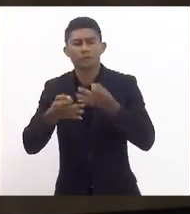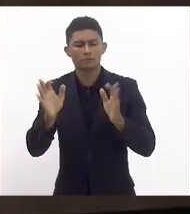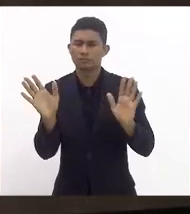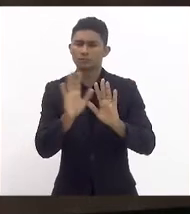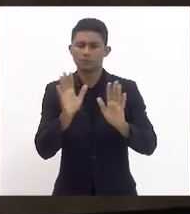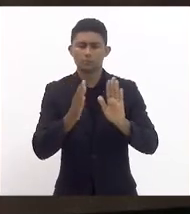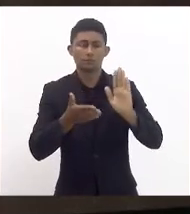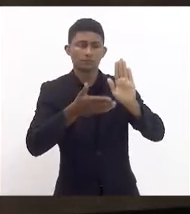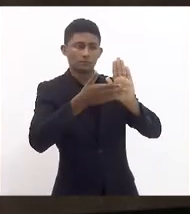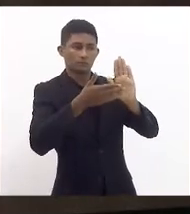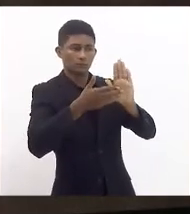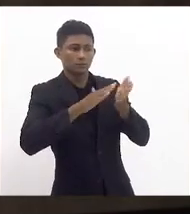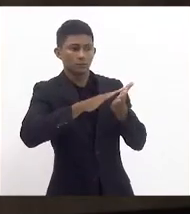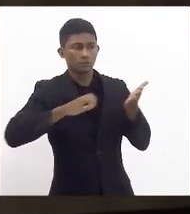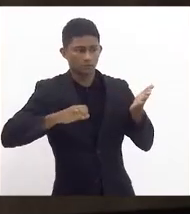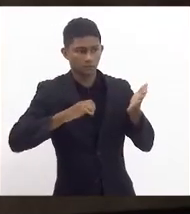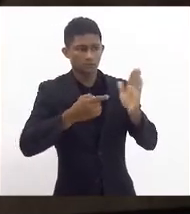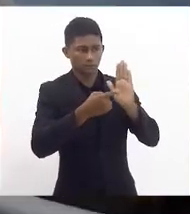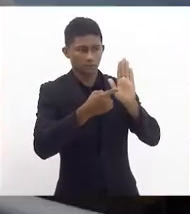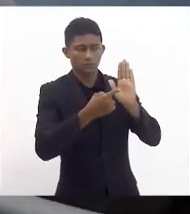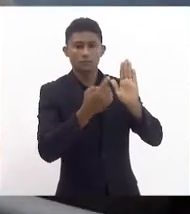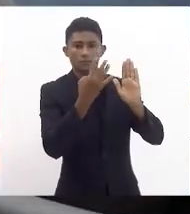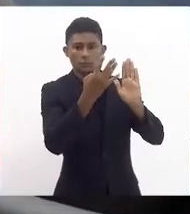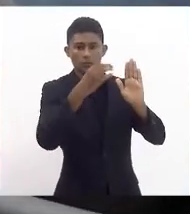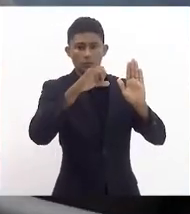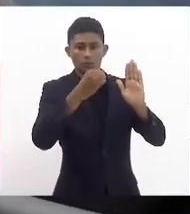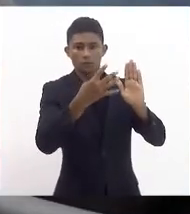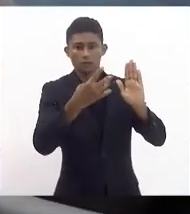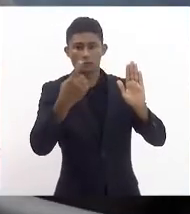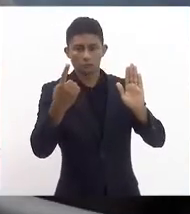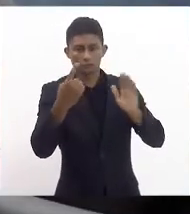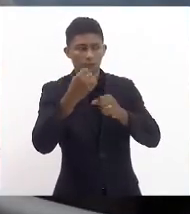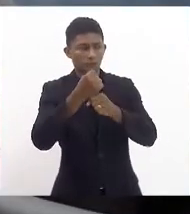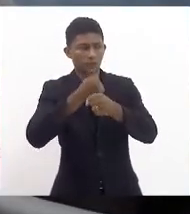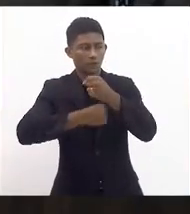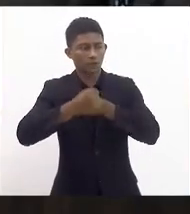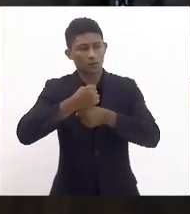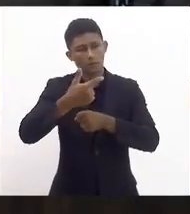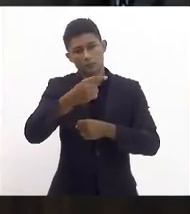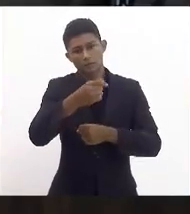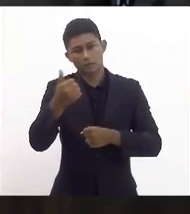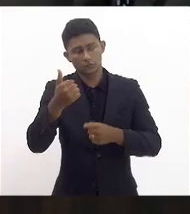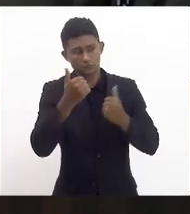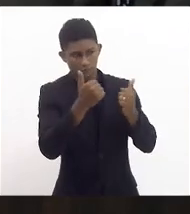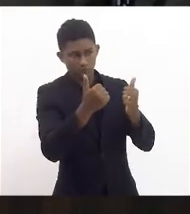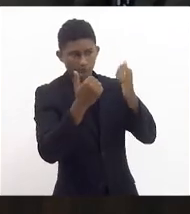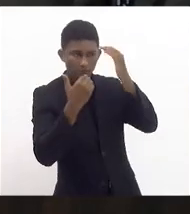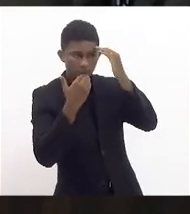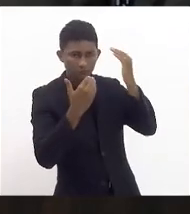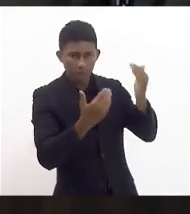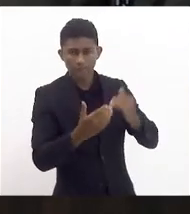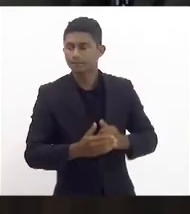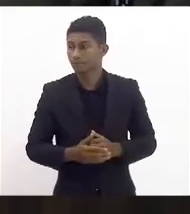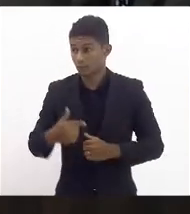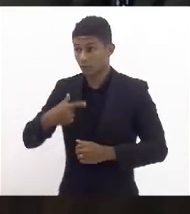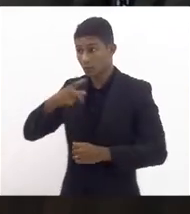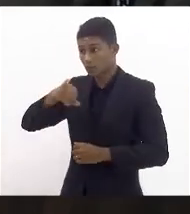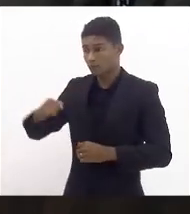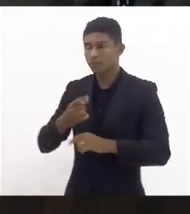Okay. 4941 de 2021. Obrigado, presidente. Eu vou aproveitar, porque tem um projeto meu